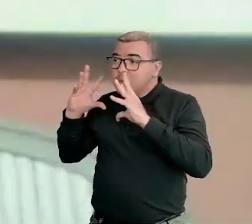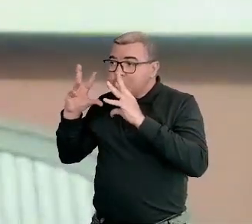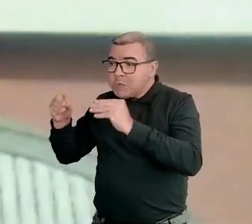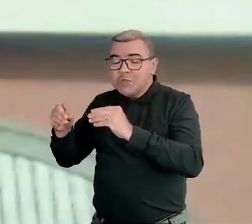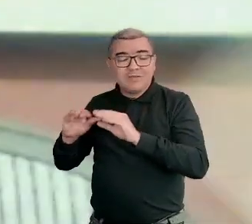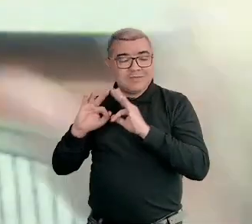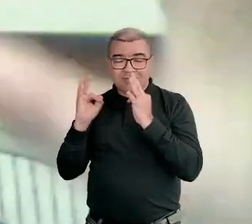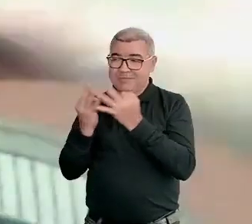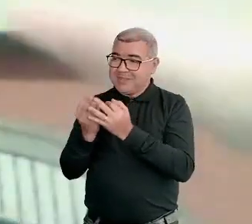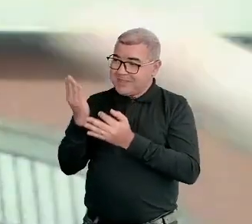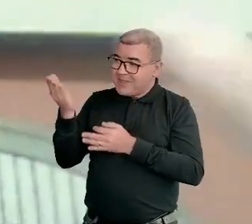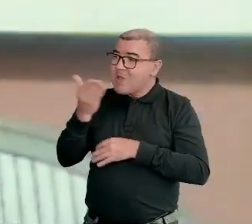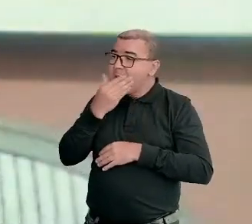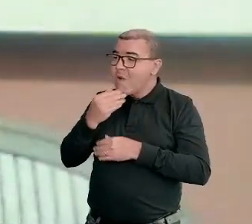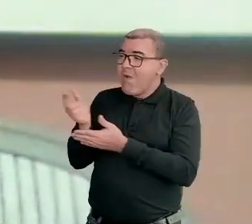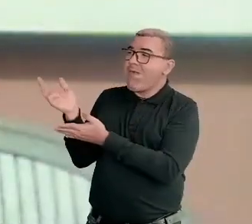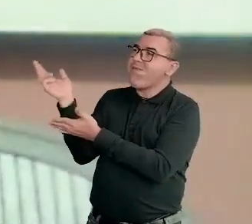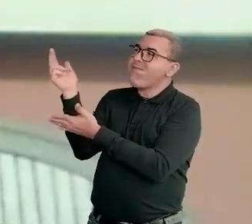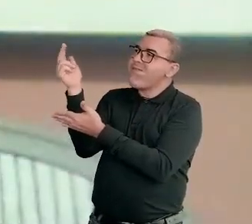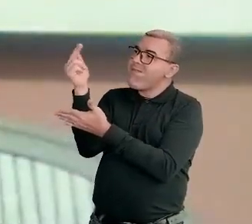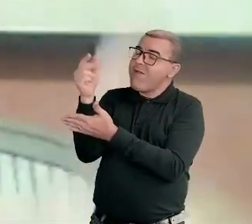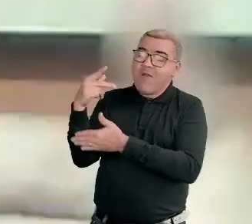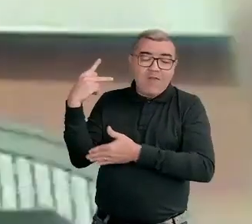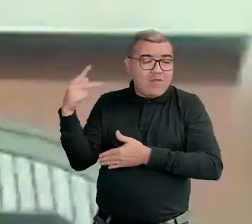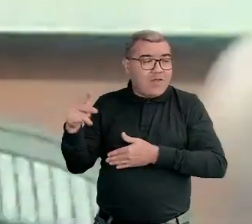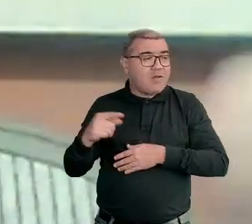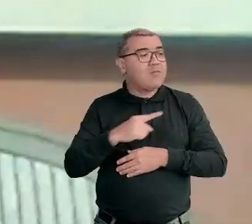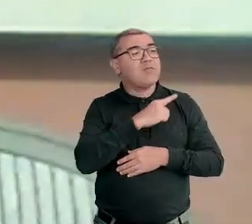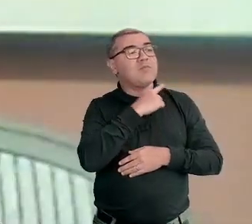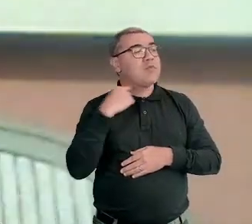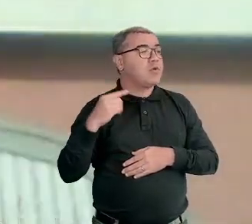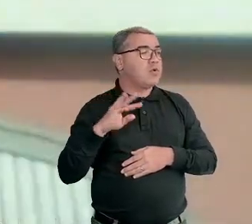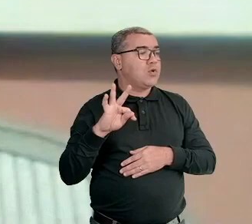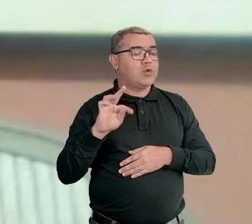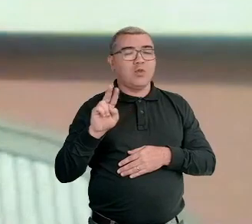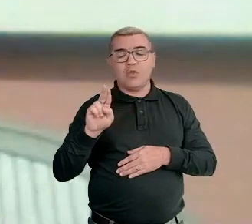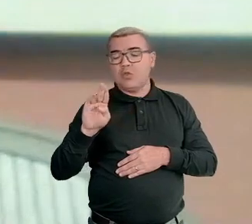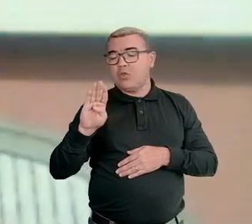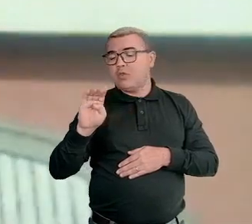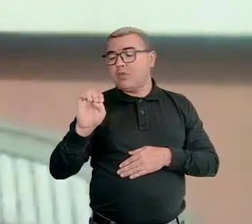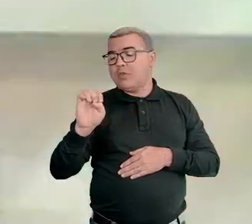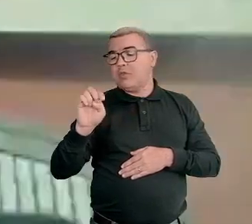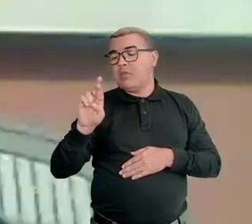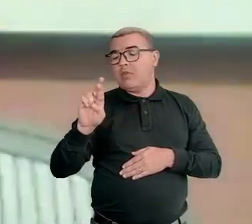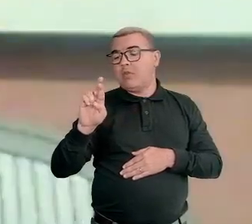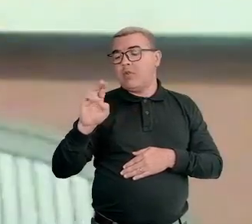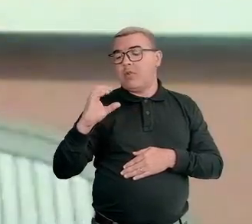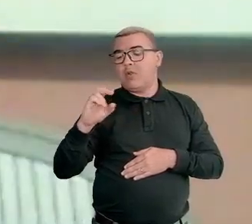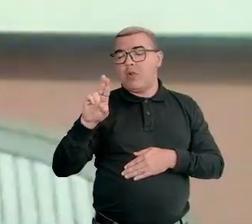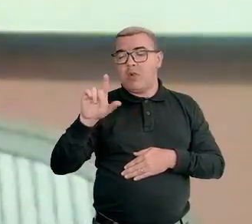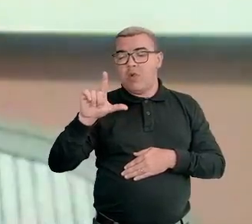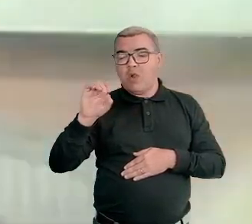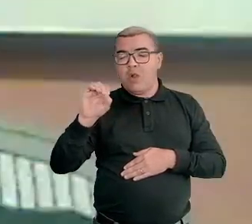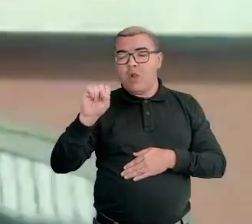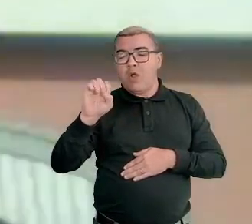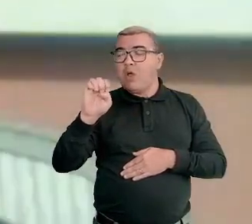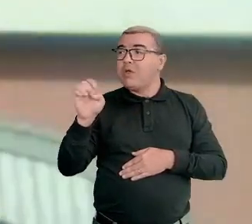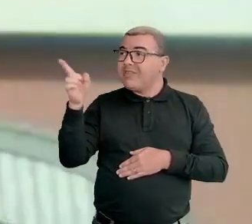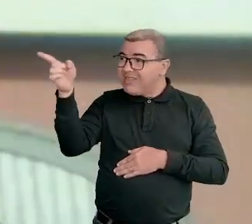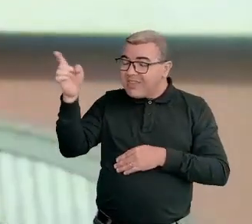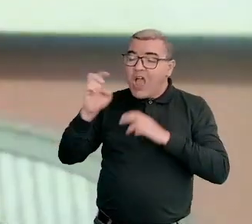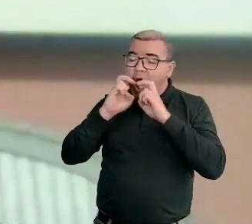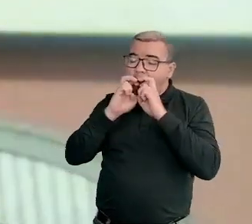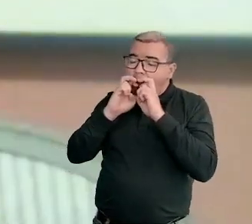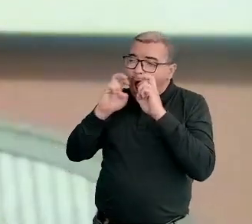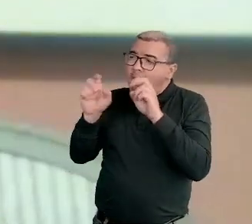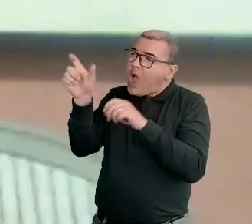morreu de tuberculose. A mãe tinha morrido de tísica e aquele quadro é a irmã dele, desesperada, né?